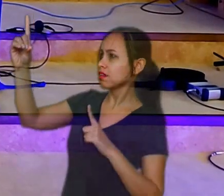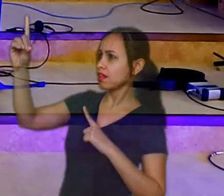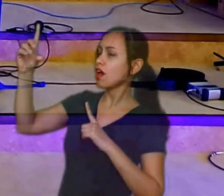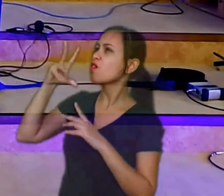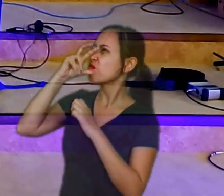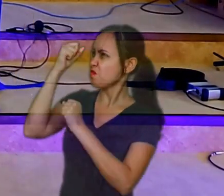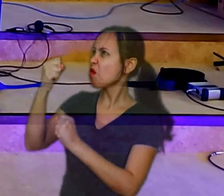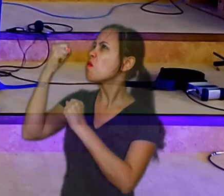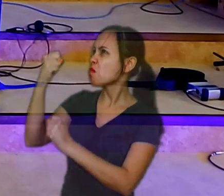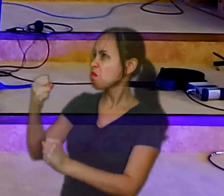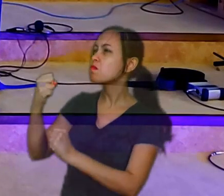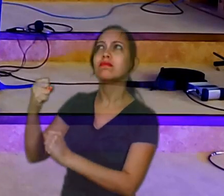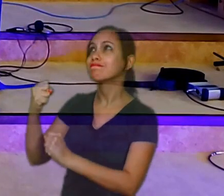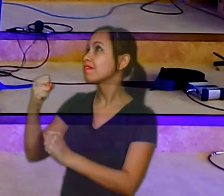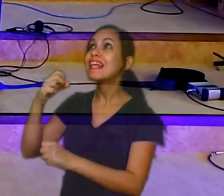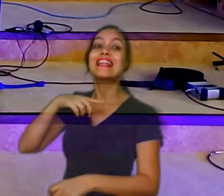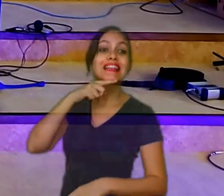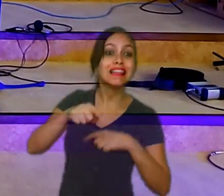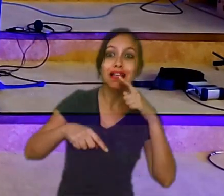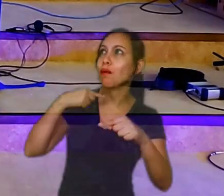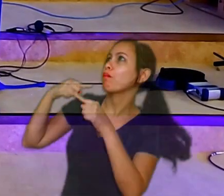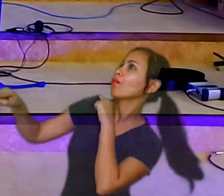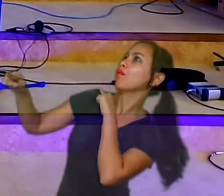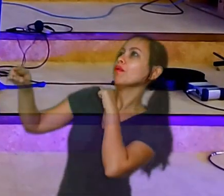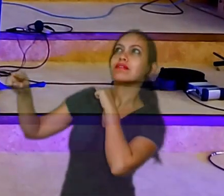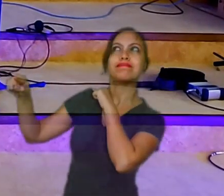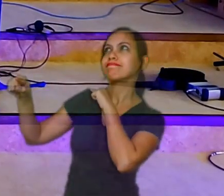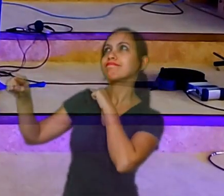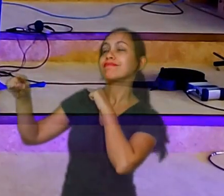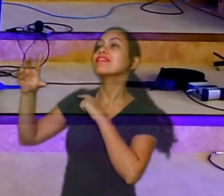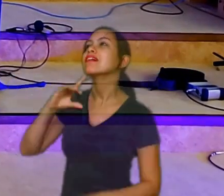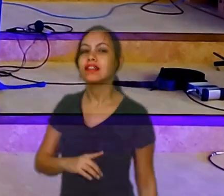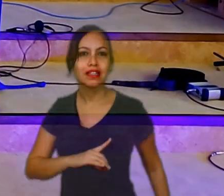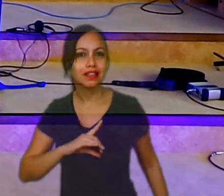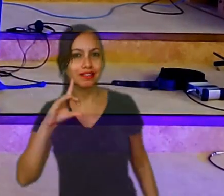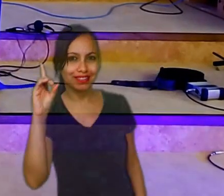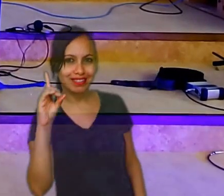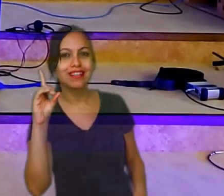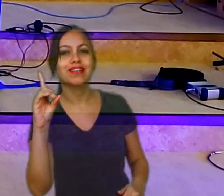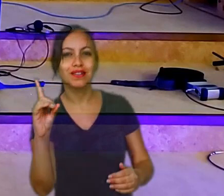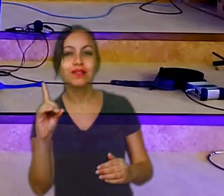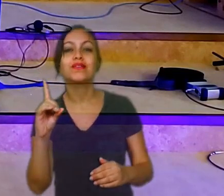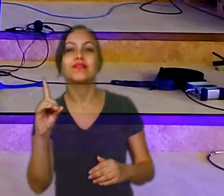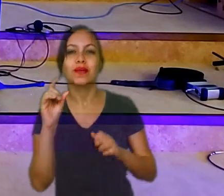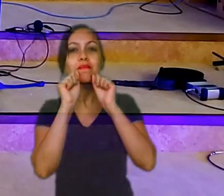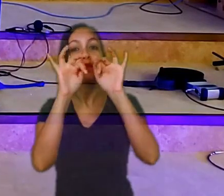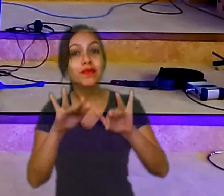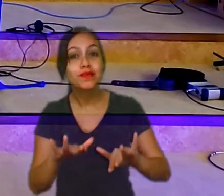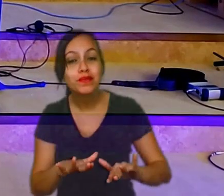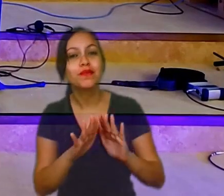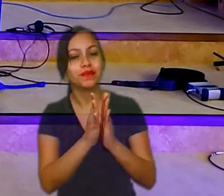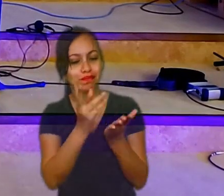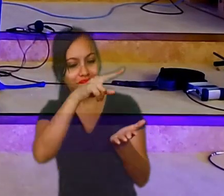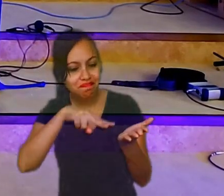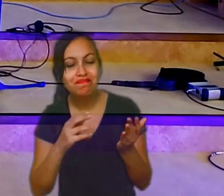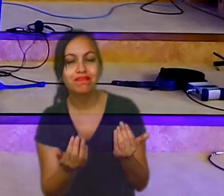poder, e não há quem te possa resistir. Que Deus aplique a sua palavra lida